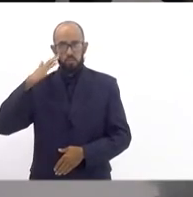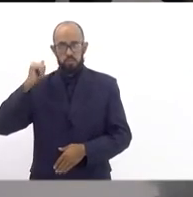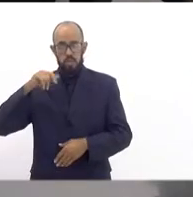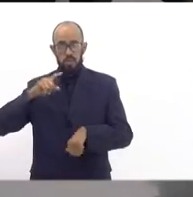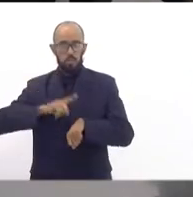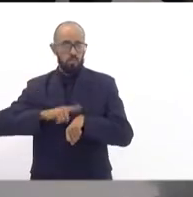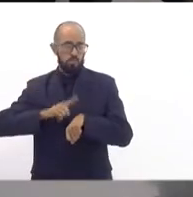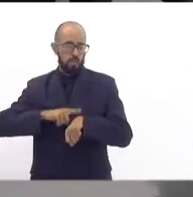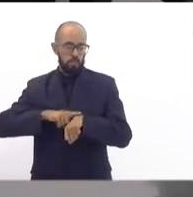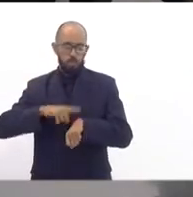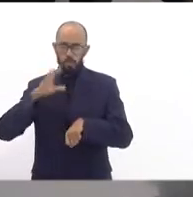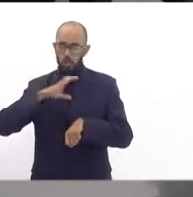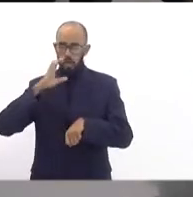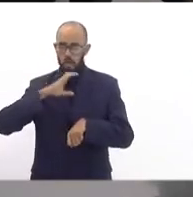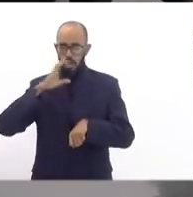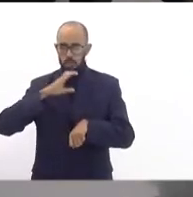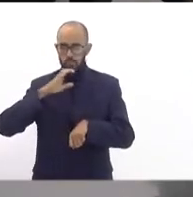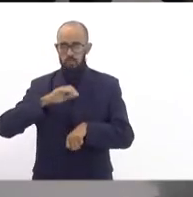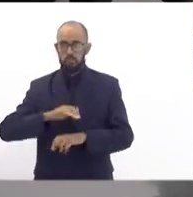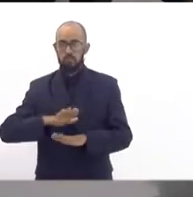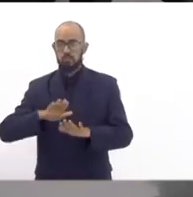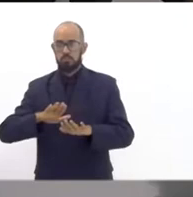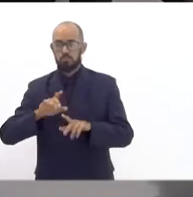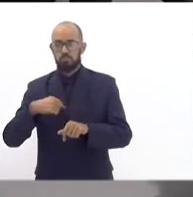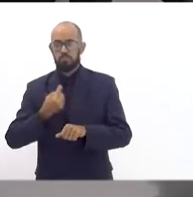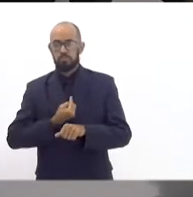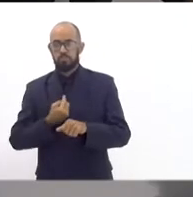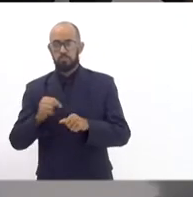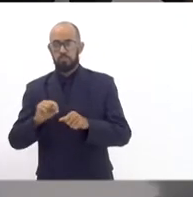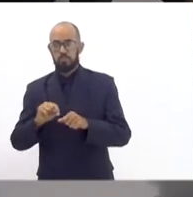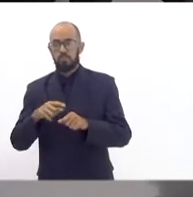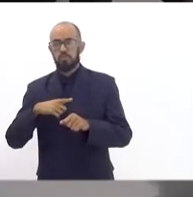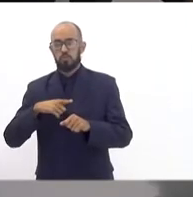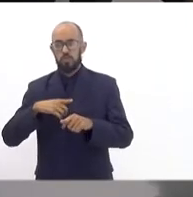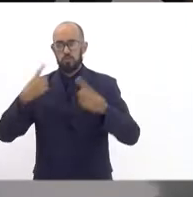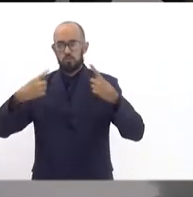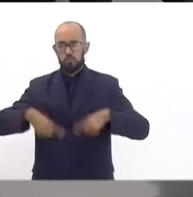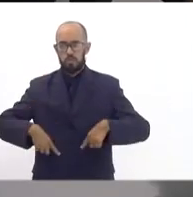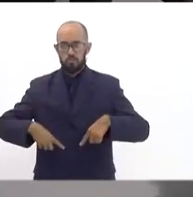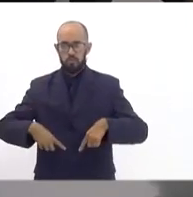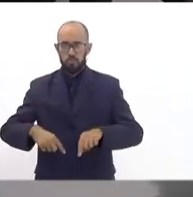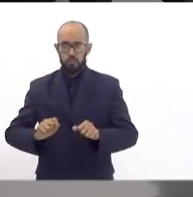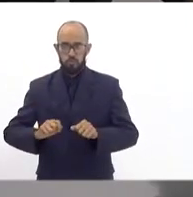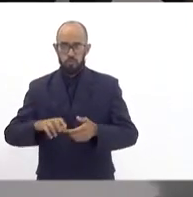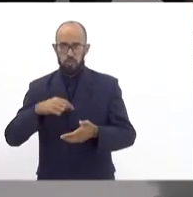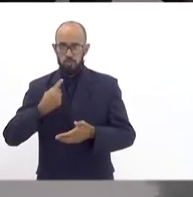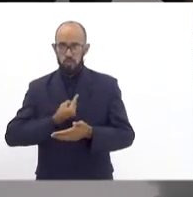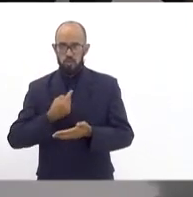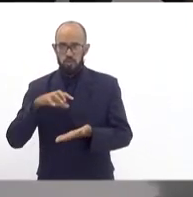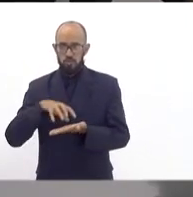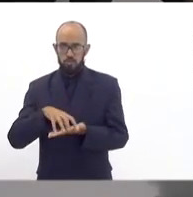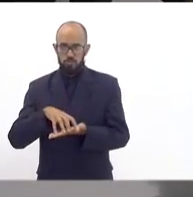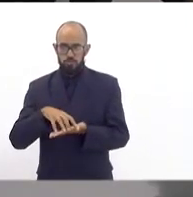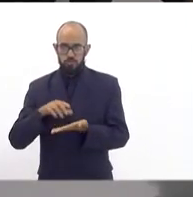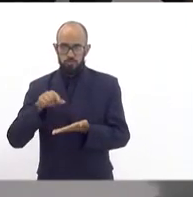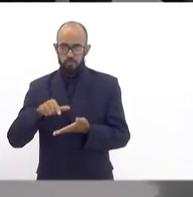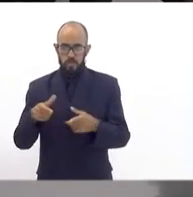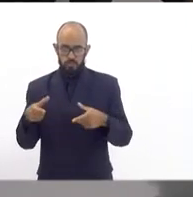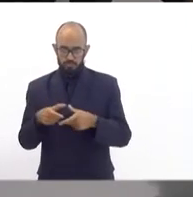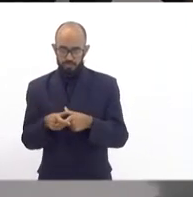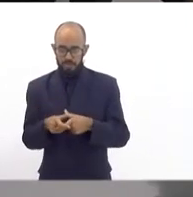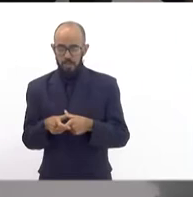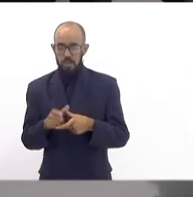corre, né? O tempo urge, né? E nós tivemos muitos desafios, né? Nossa Câmara, ela é enxuta, mas